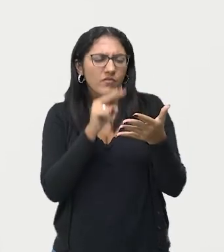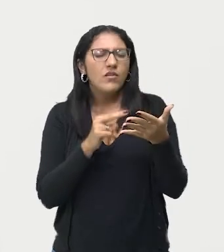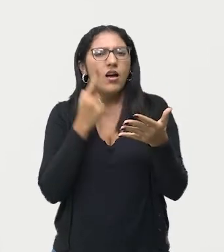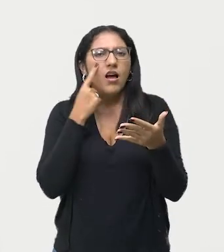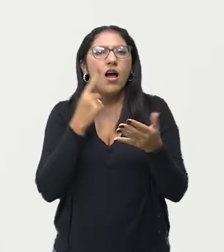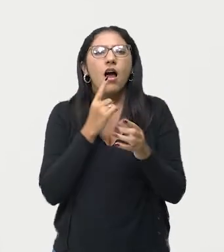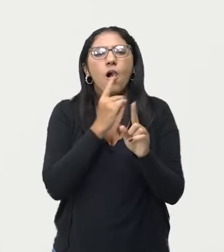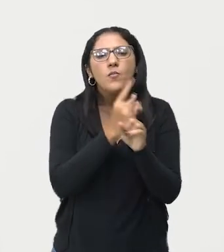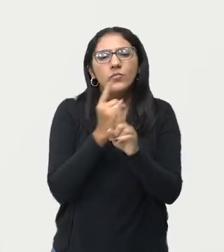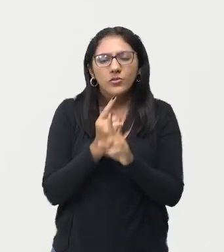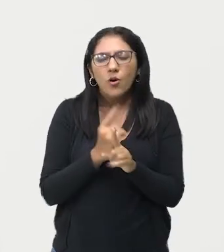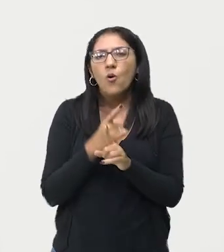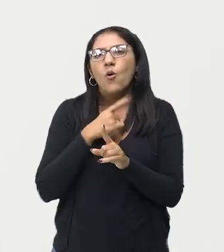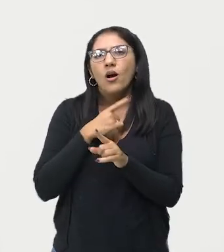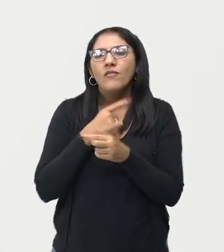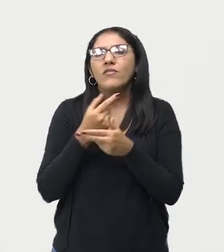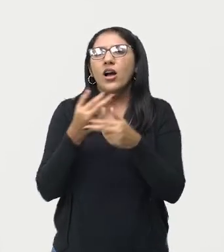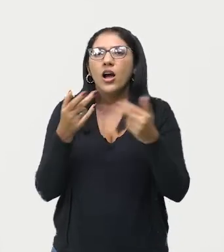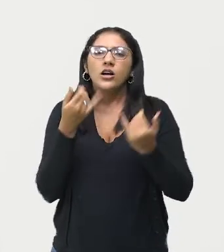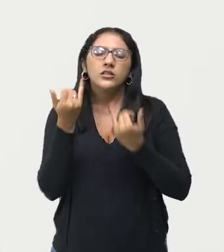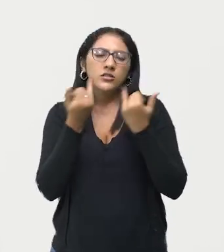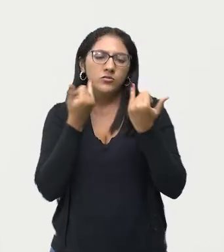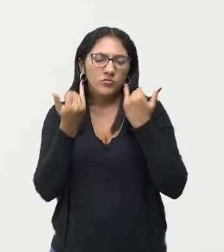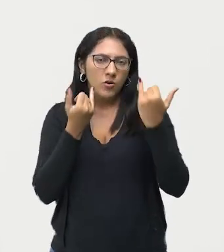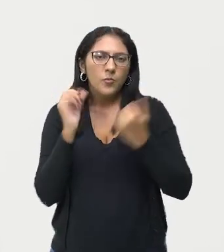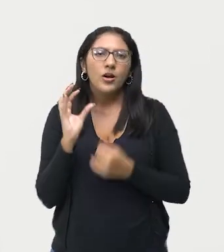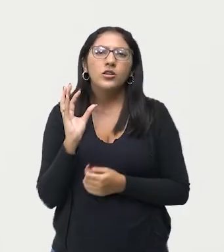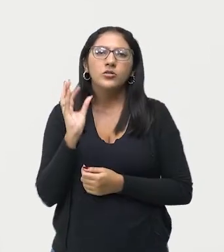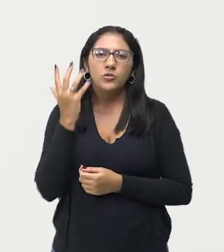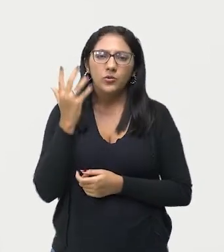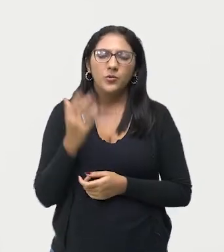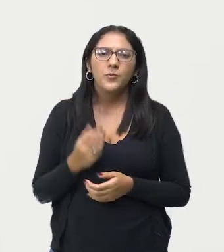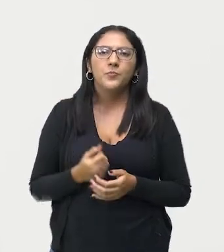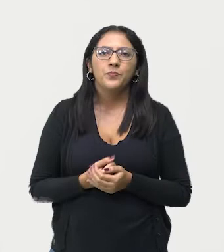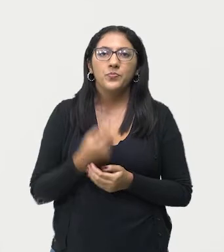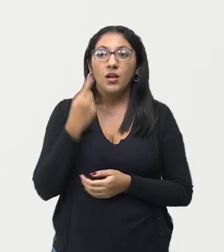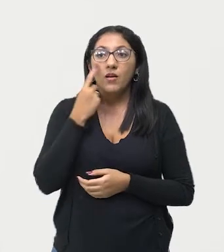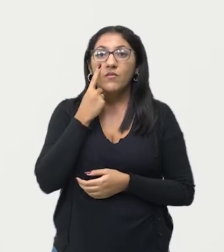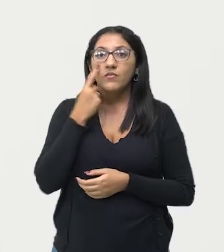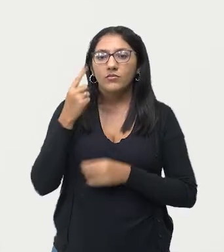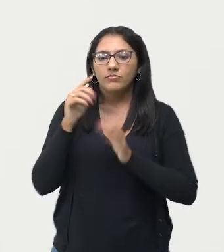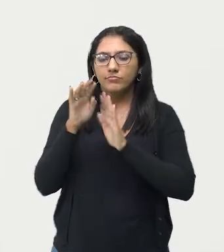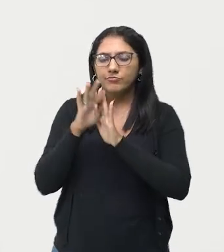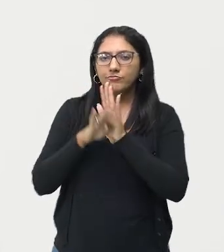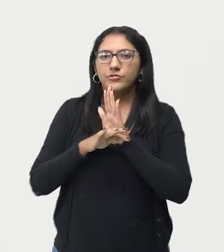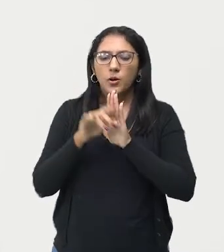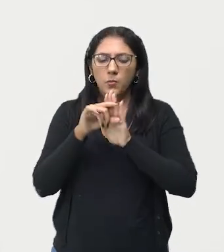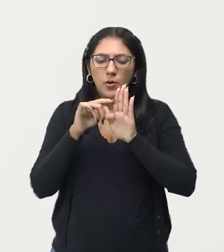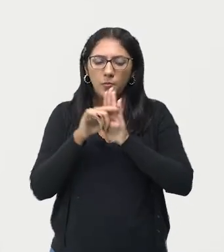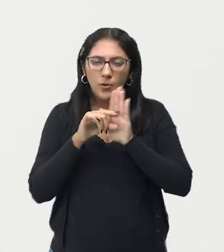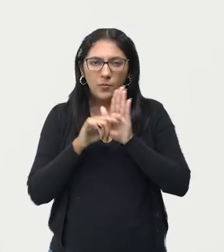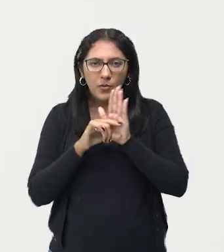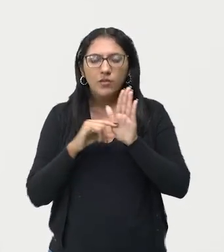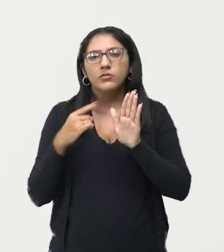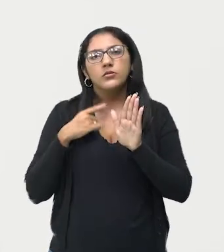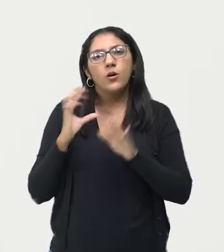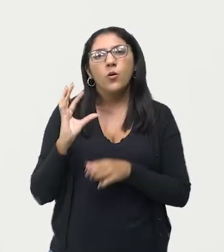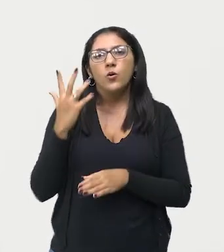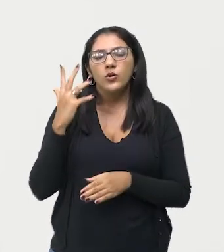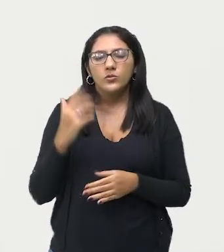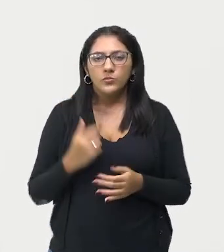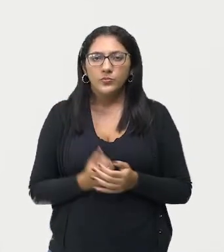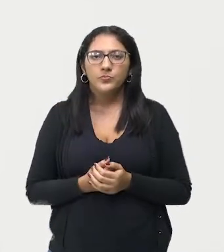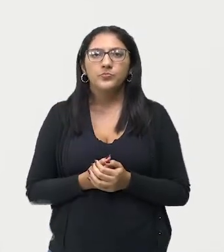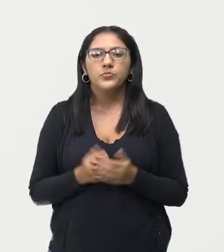verificar efetivamente o acontecimento desses elementos aqui. Então, esses trechos do texto trazem fatos.